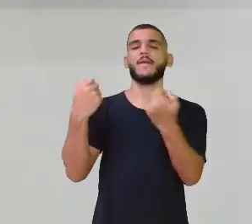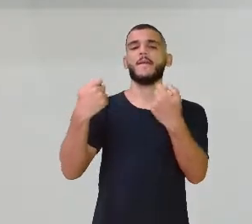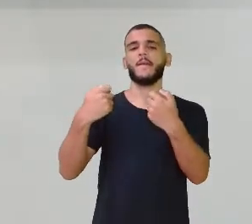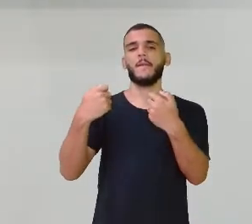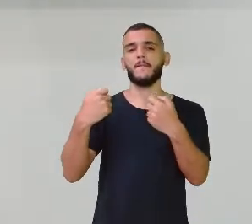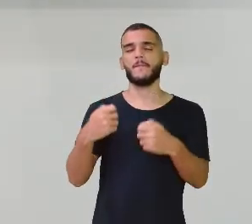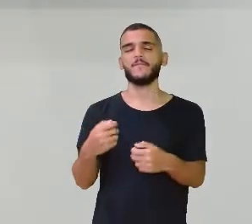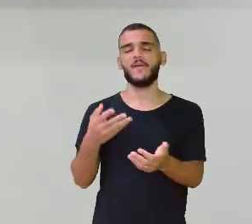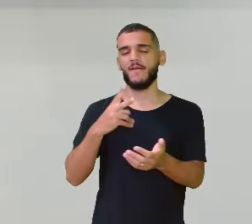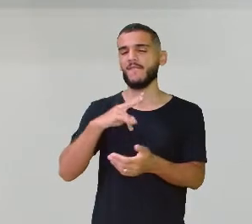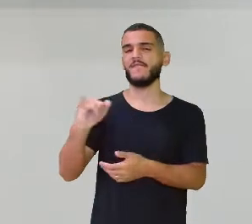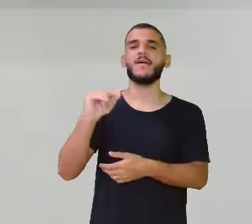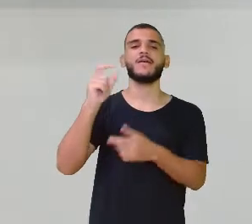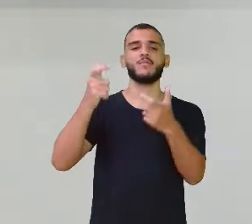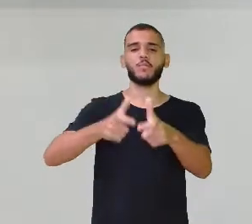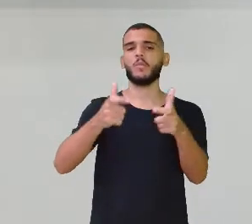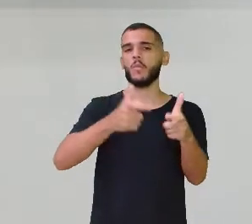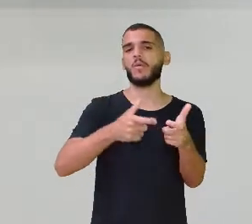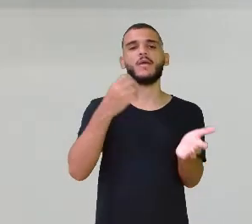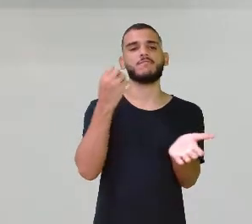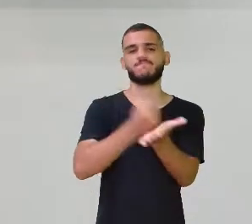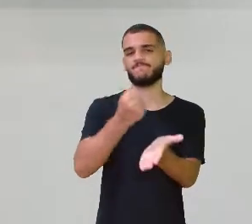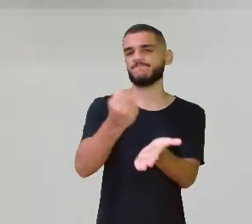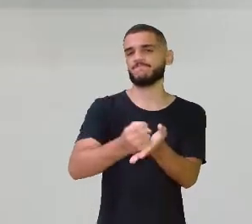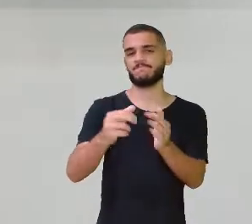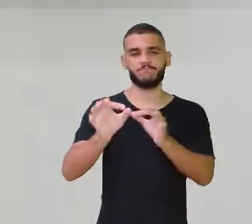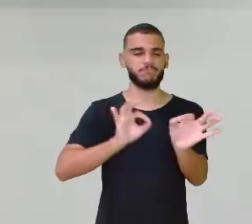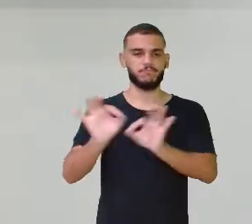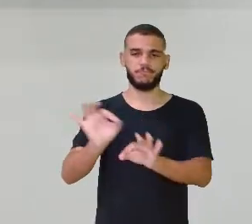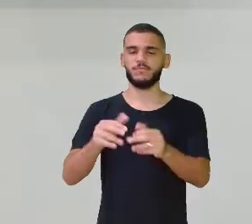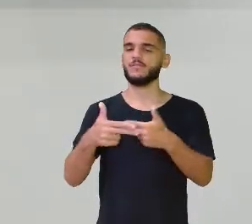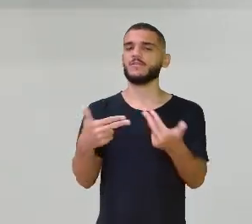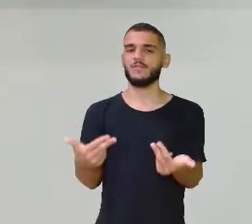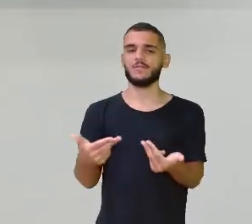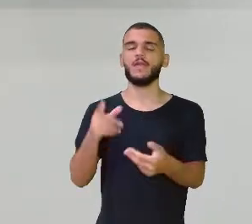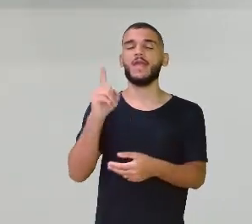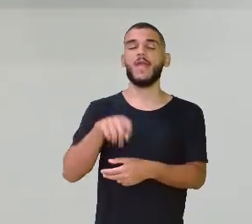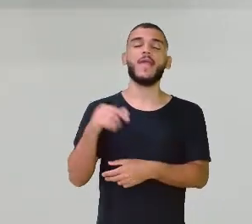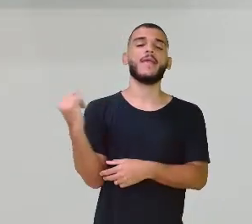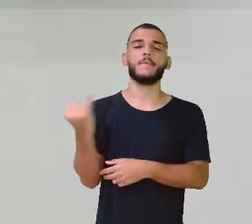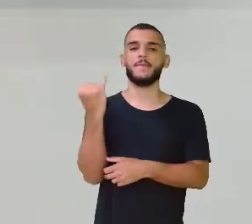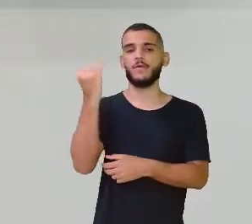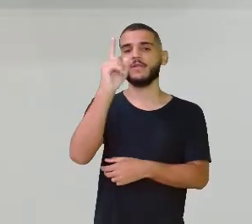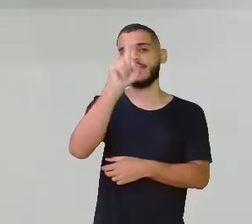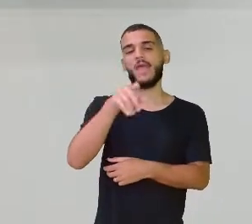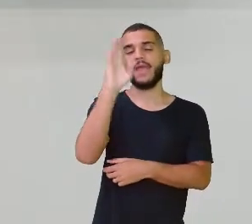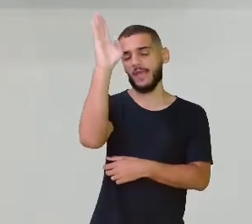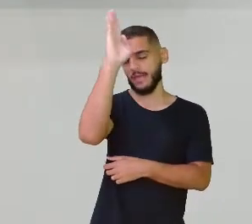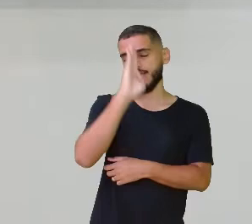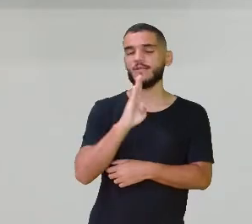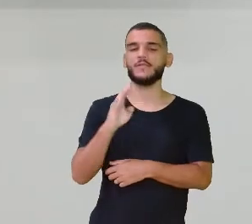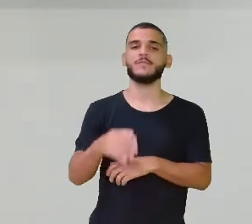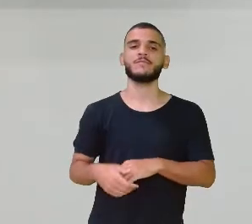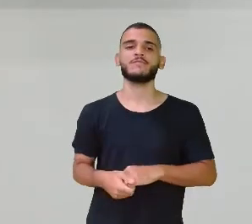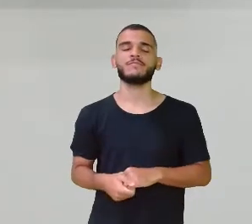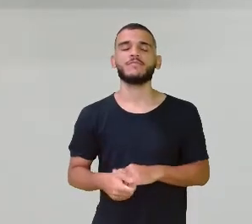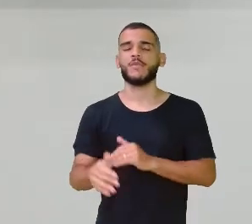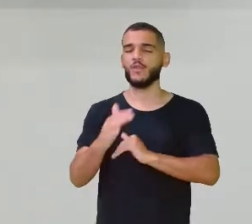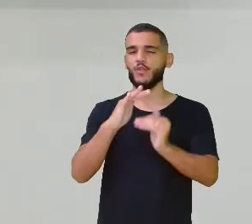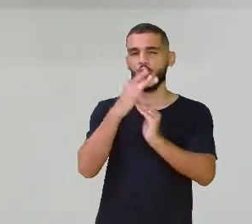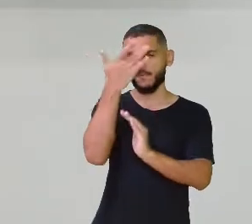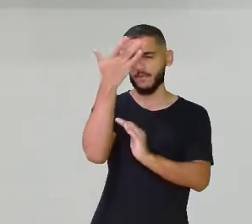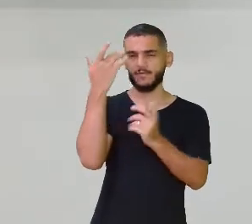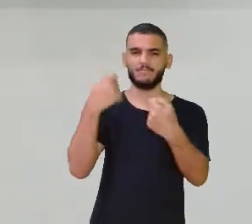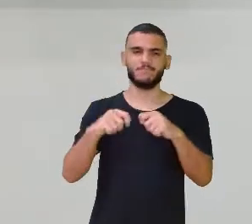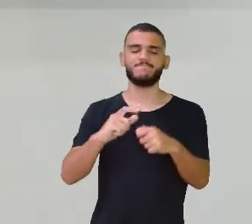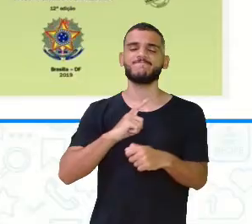e retirar a sua certidão de nascimento. E é importante lembrar que esse documento aqui, é gratuito, tá certo? Todo mundo tem que ter